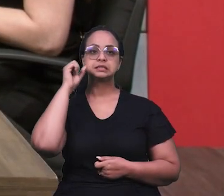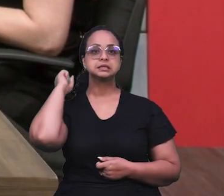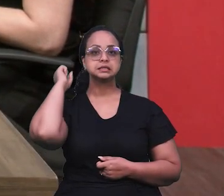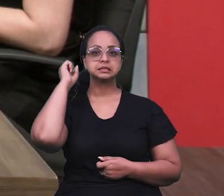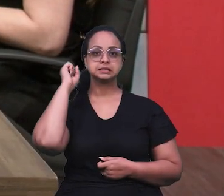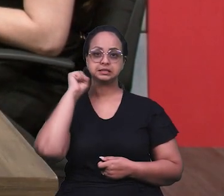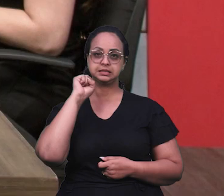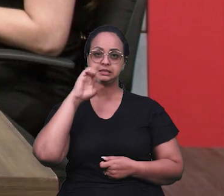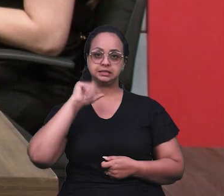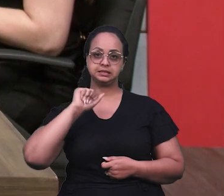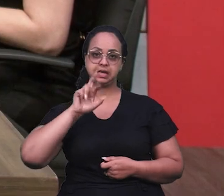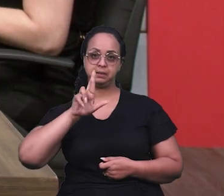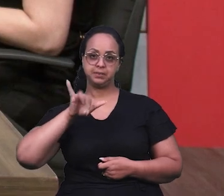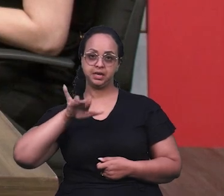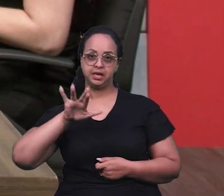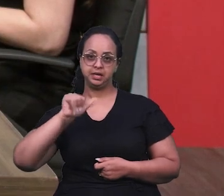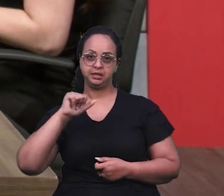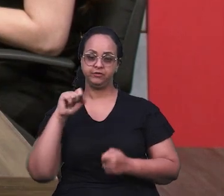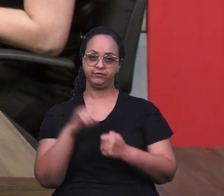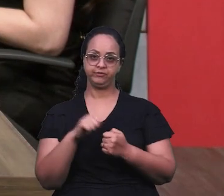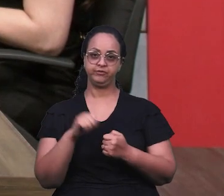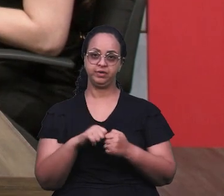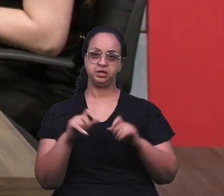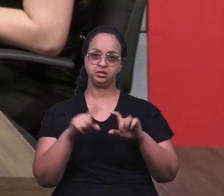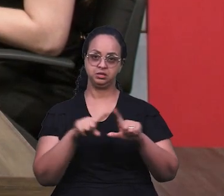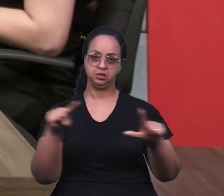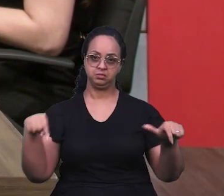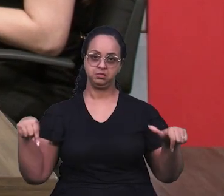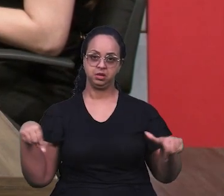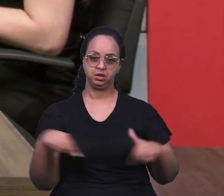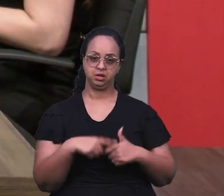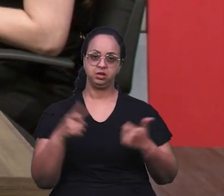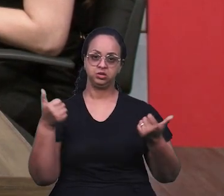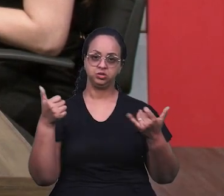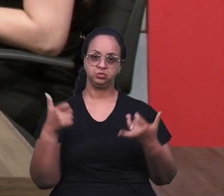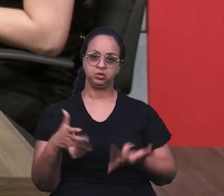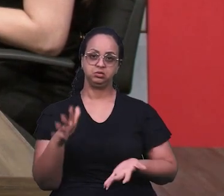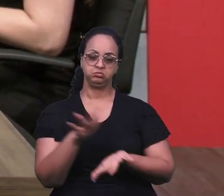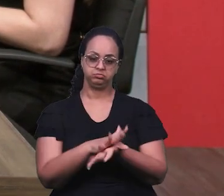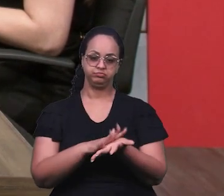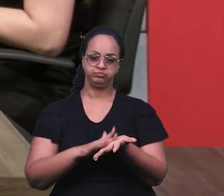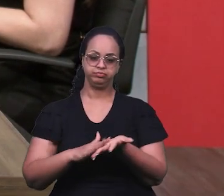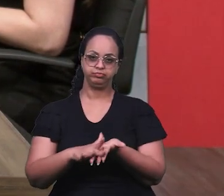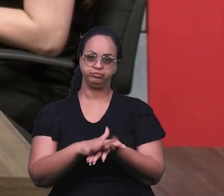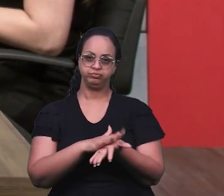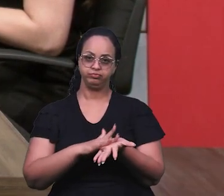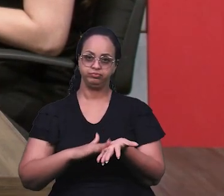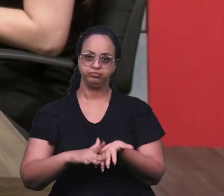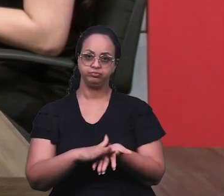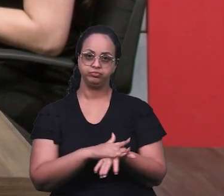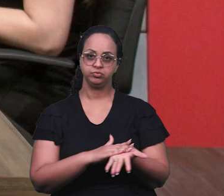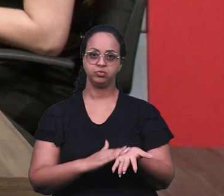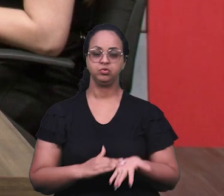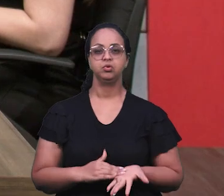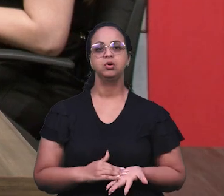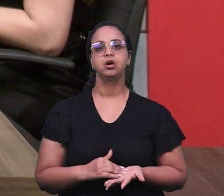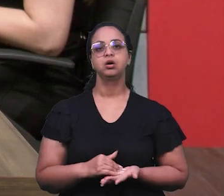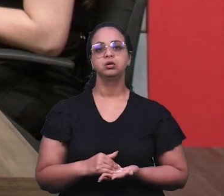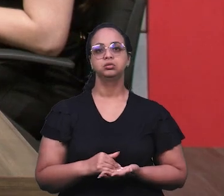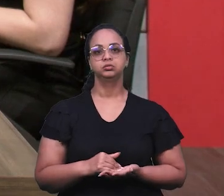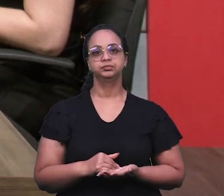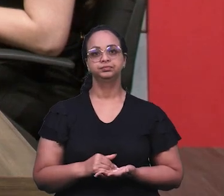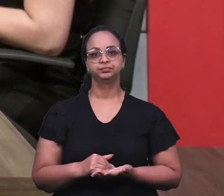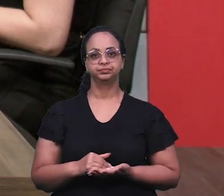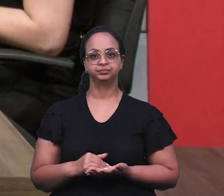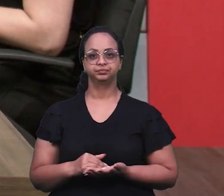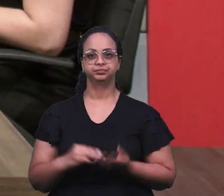era o local, né? Antes, em casa, preparou uma maquete, um desenho tátil, explicando, ó, o Manaim é assim,